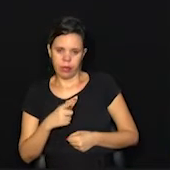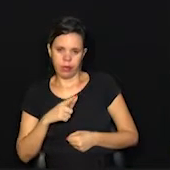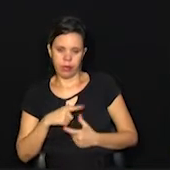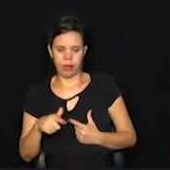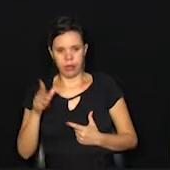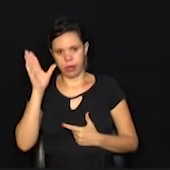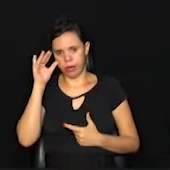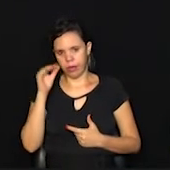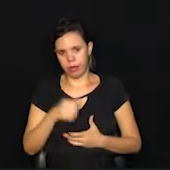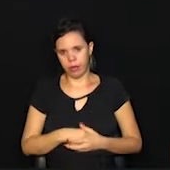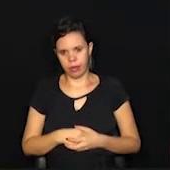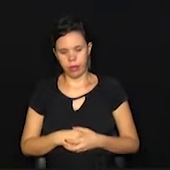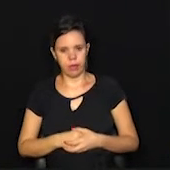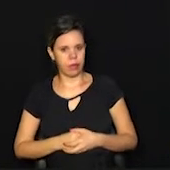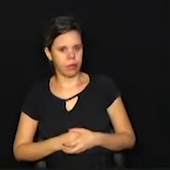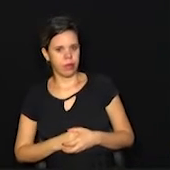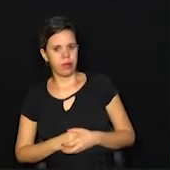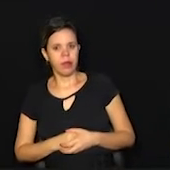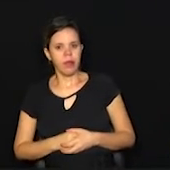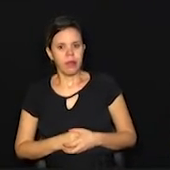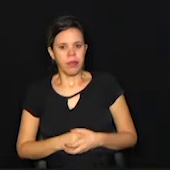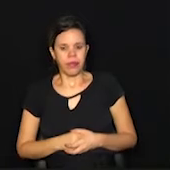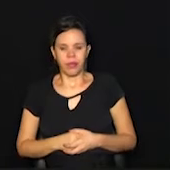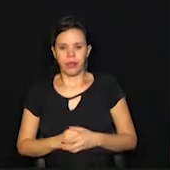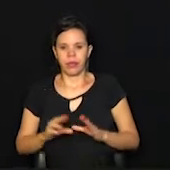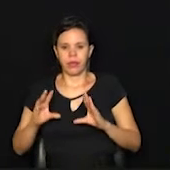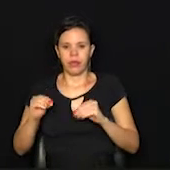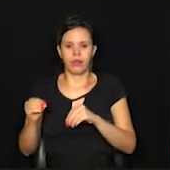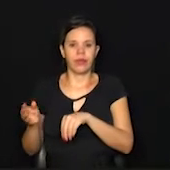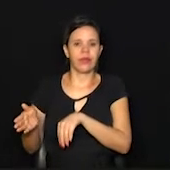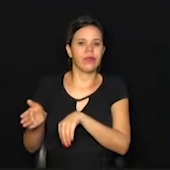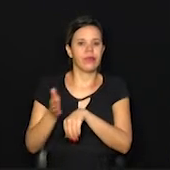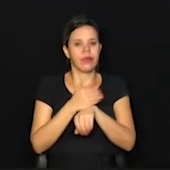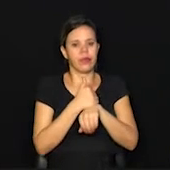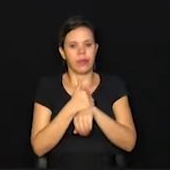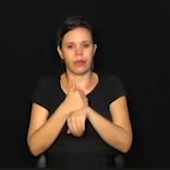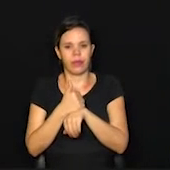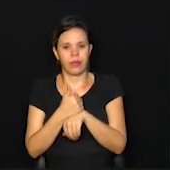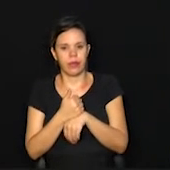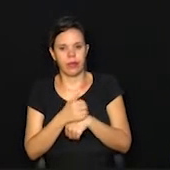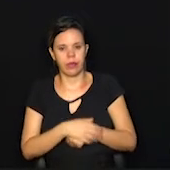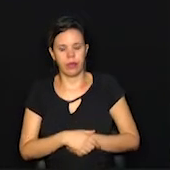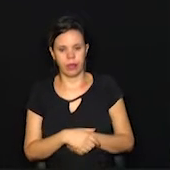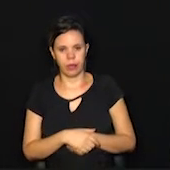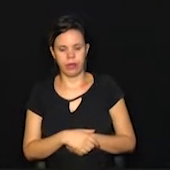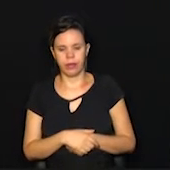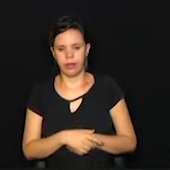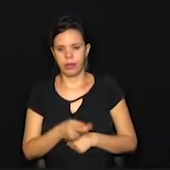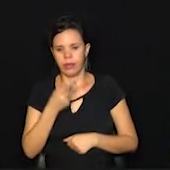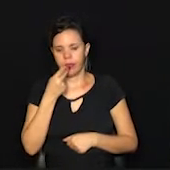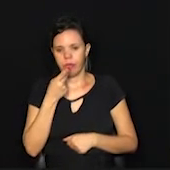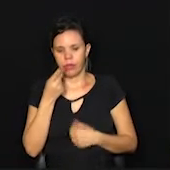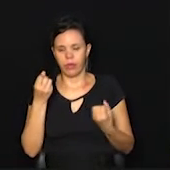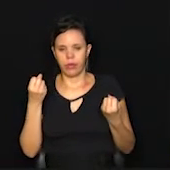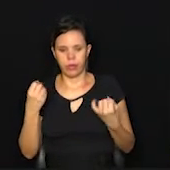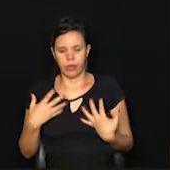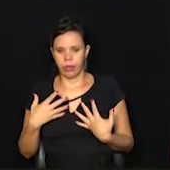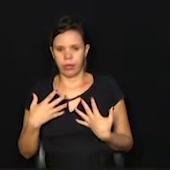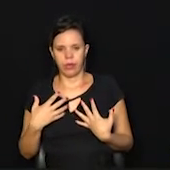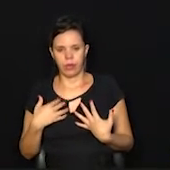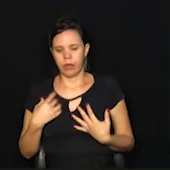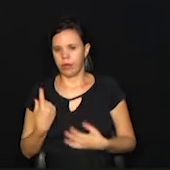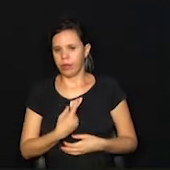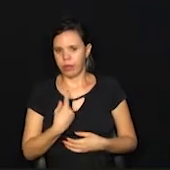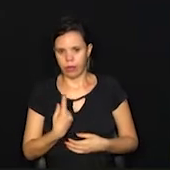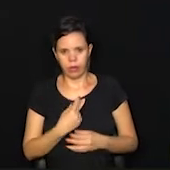episódio curioso E sobre isso na noite anterior a a isso que eu acabei de contar eu